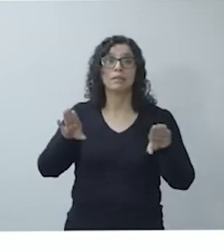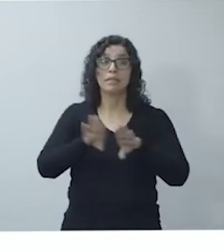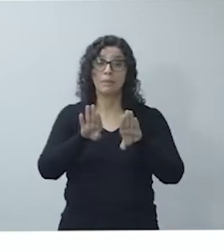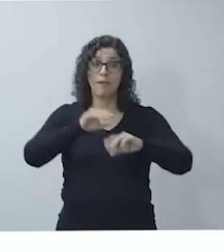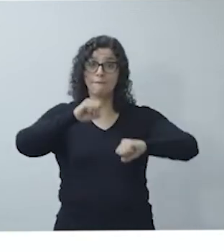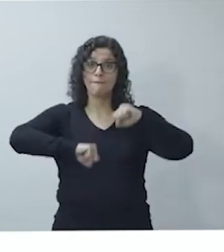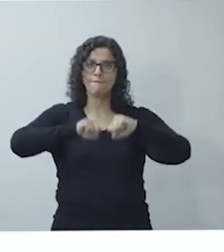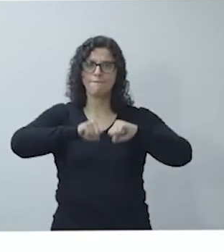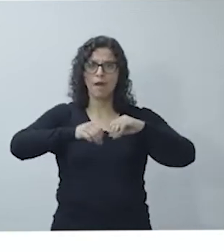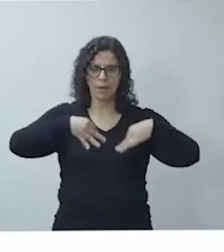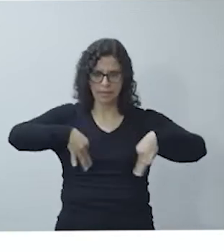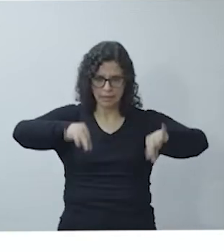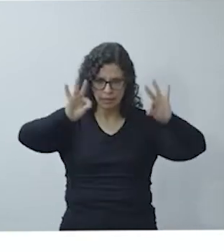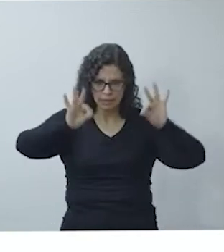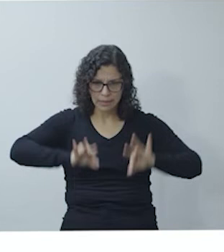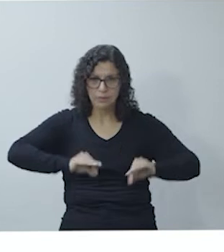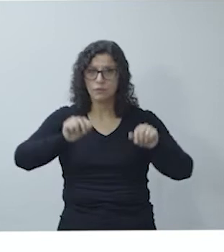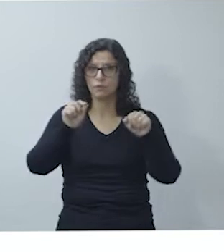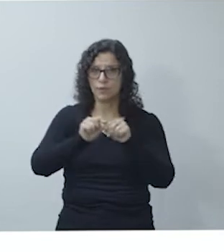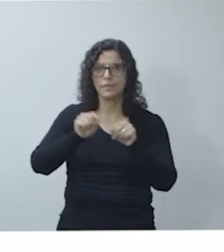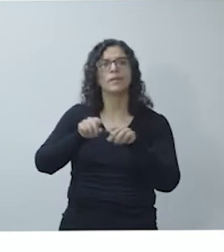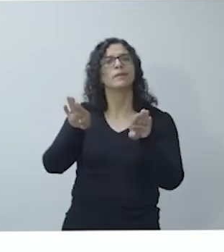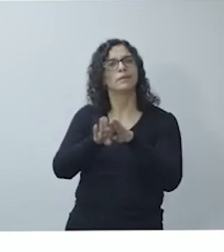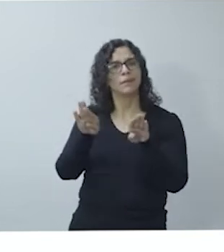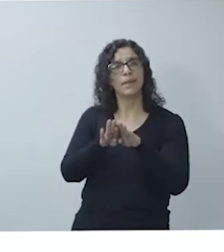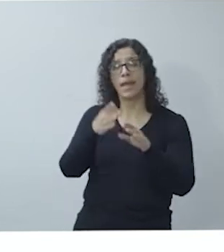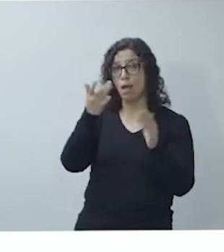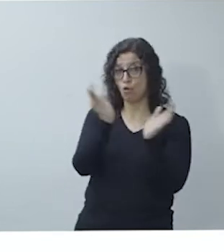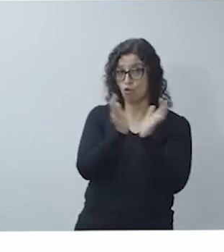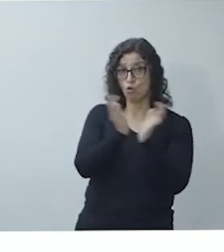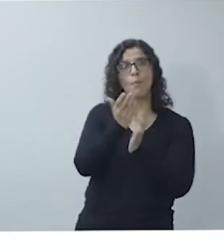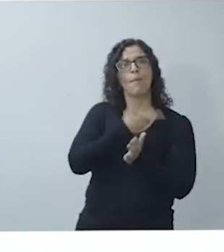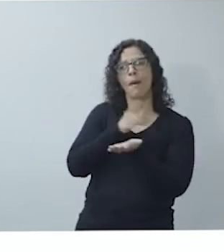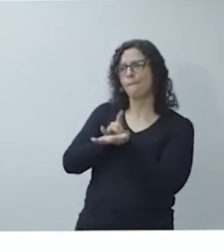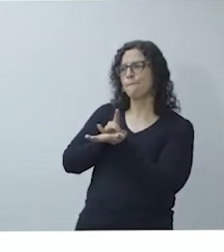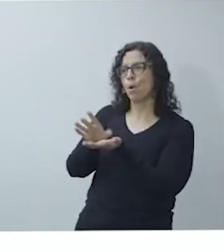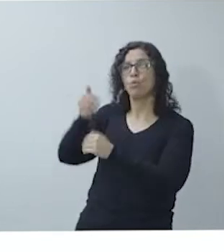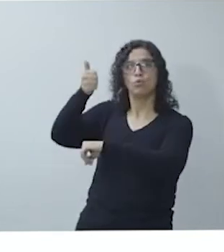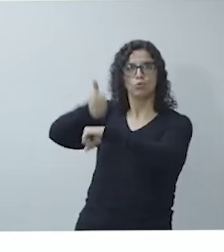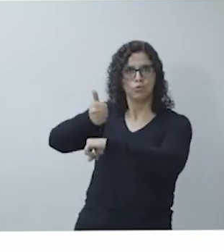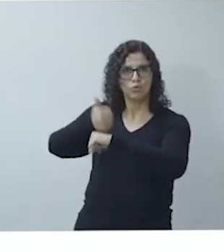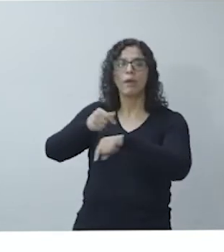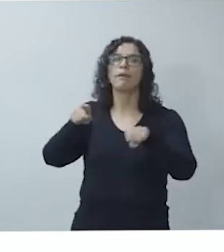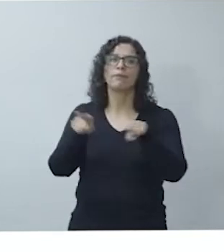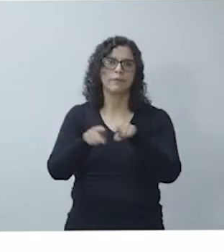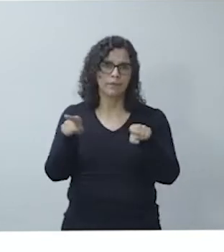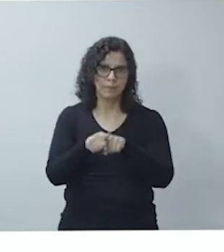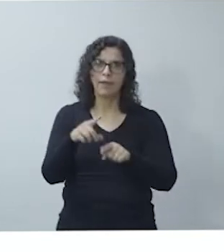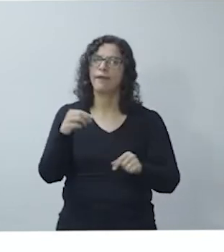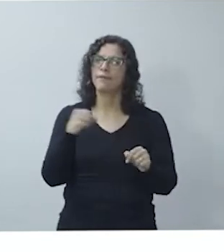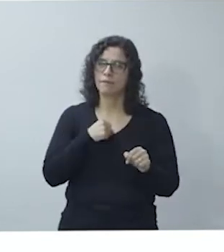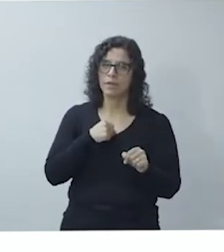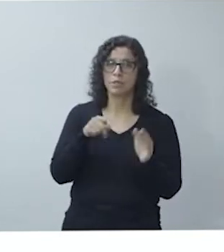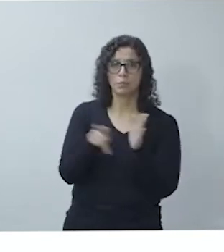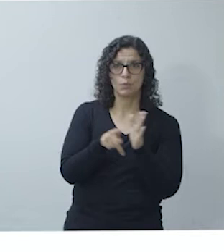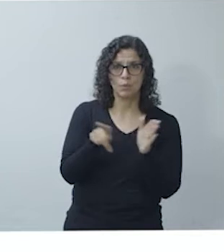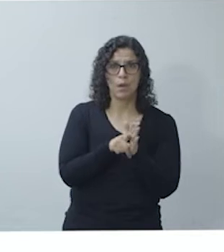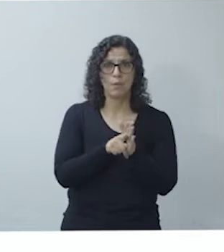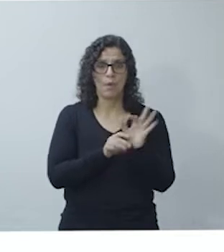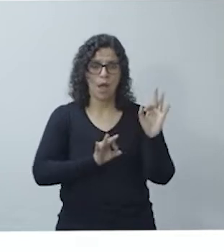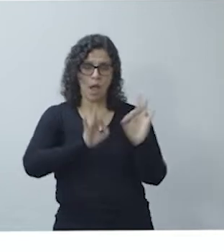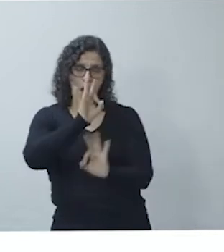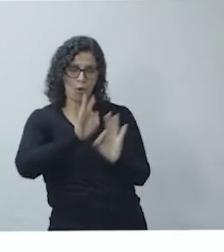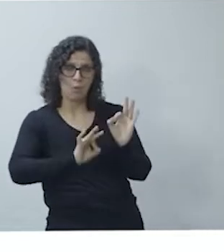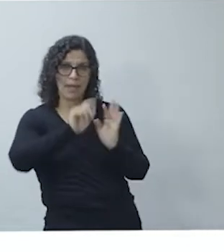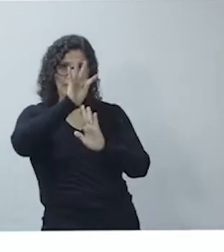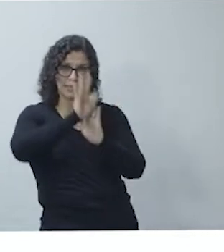fábrica de tecidos, forçado a retirar-se pelos operários e pelos patrões, oscilara entre revisor de